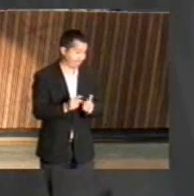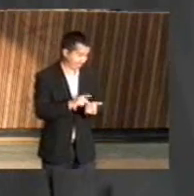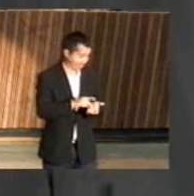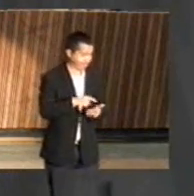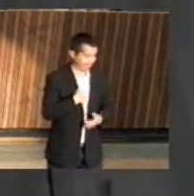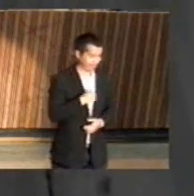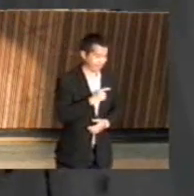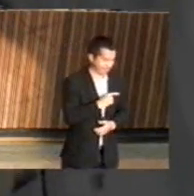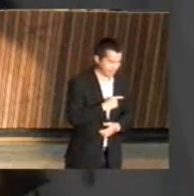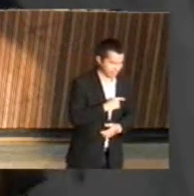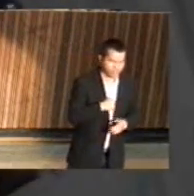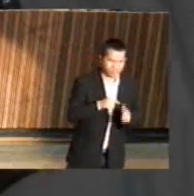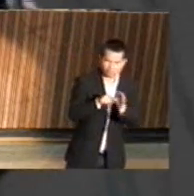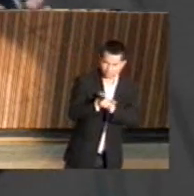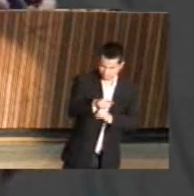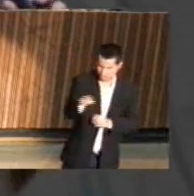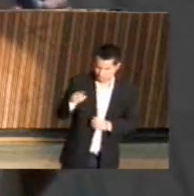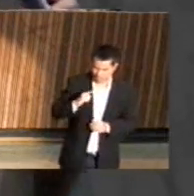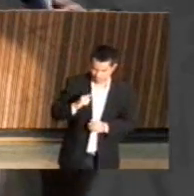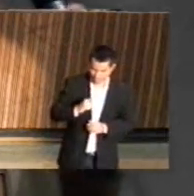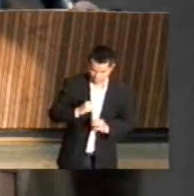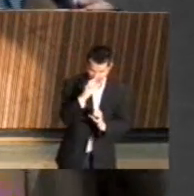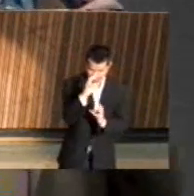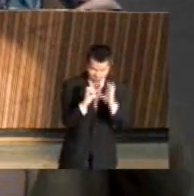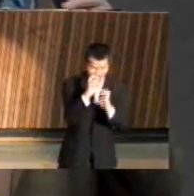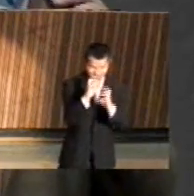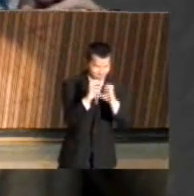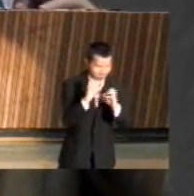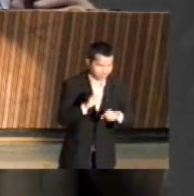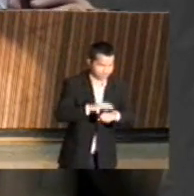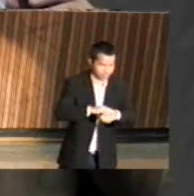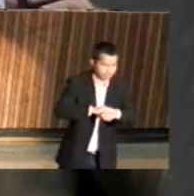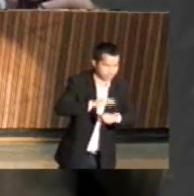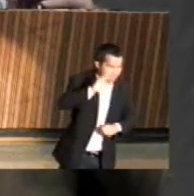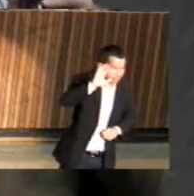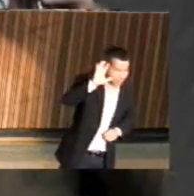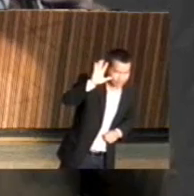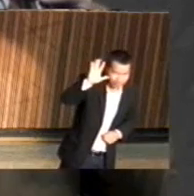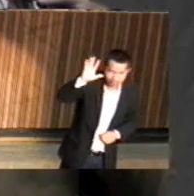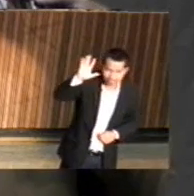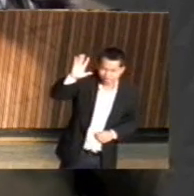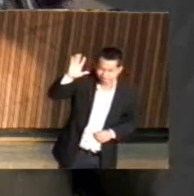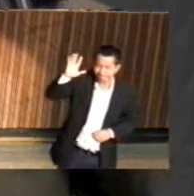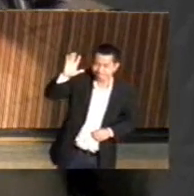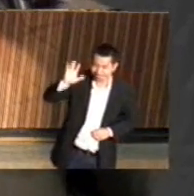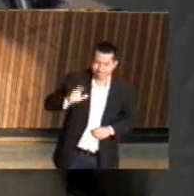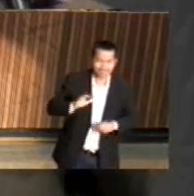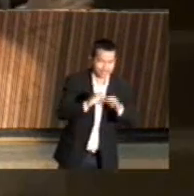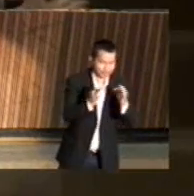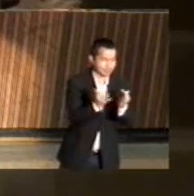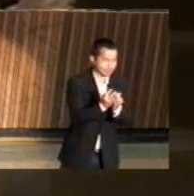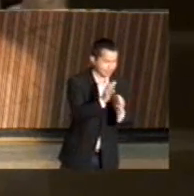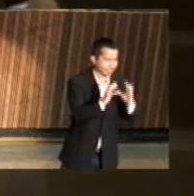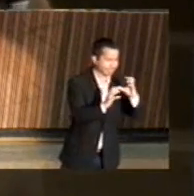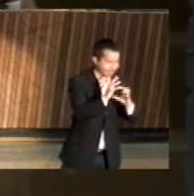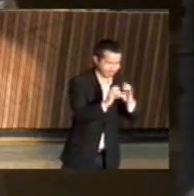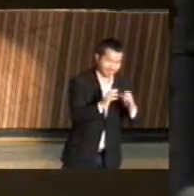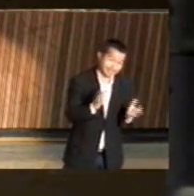a mão, já deu briga na família? Quantos levantaram a mão aqui? Vamos ver aqui. Deu briga na família.